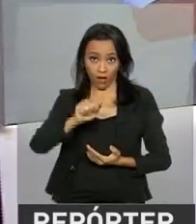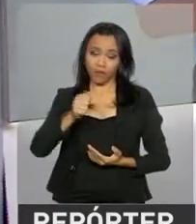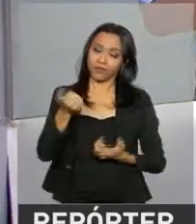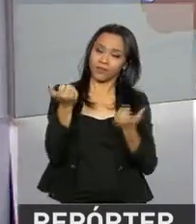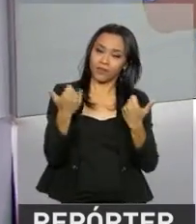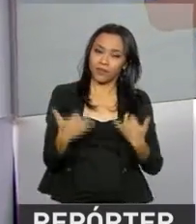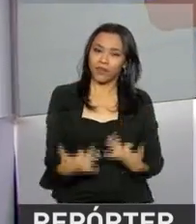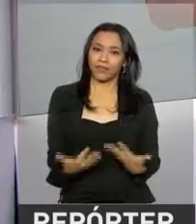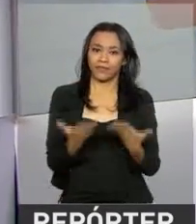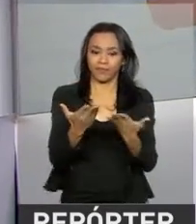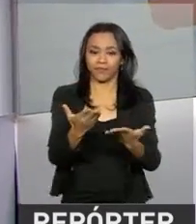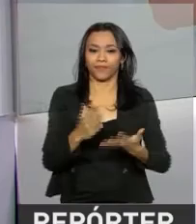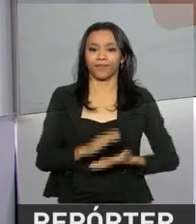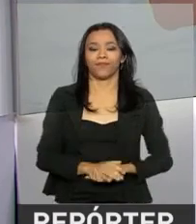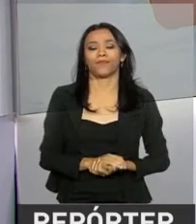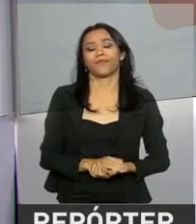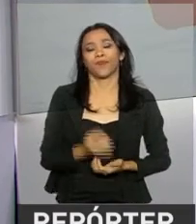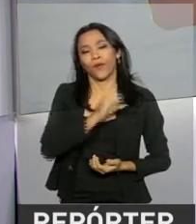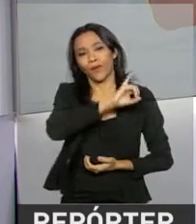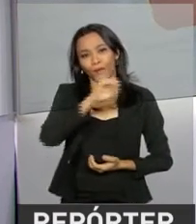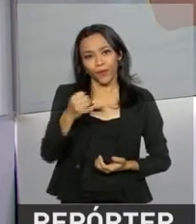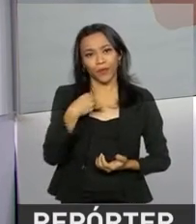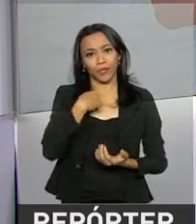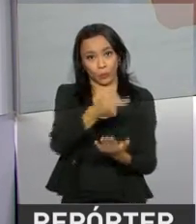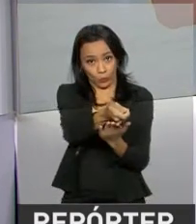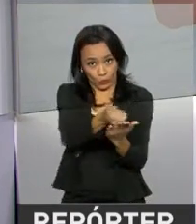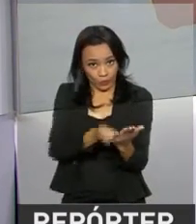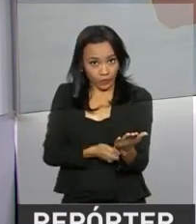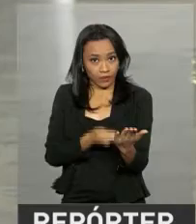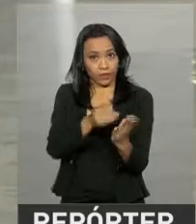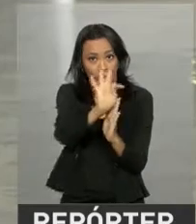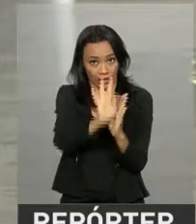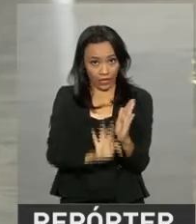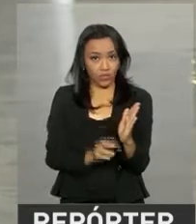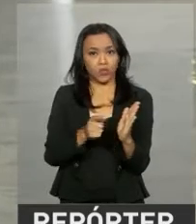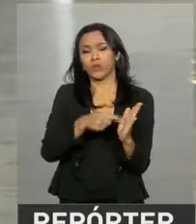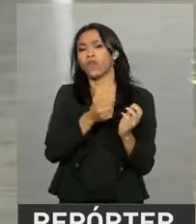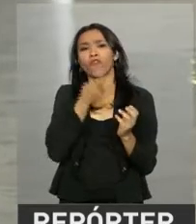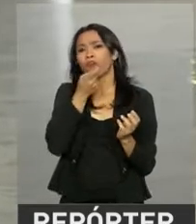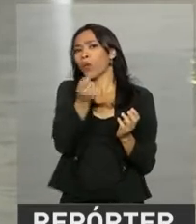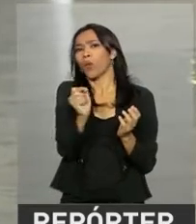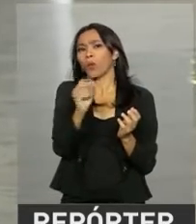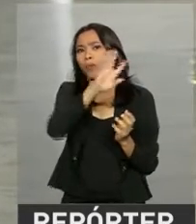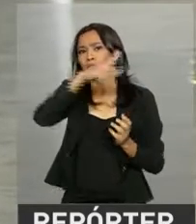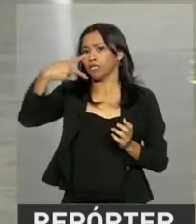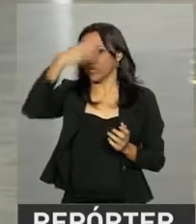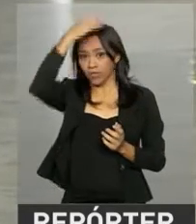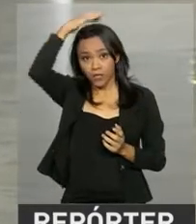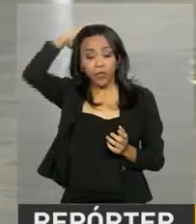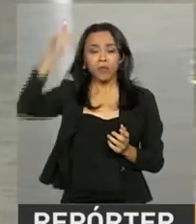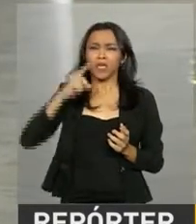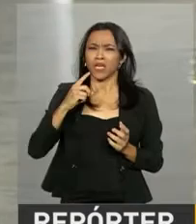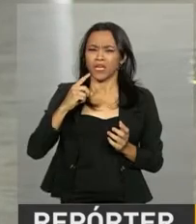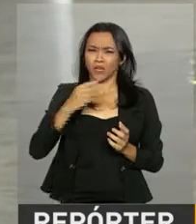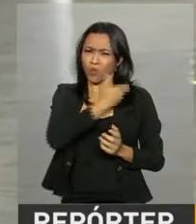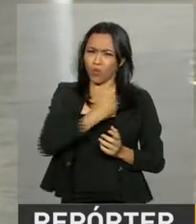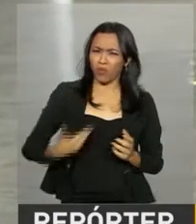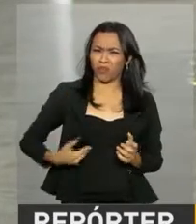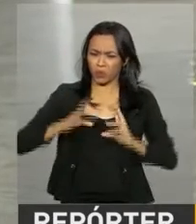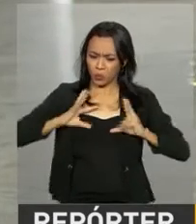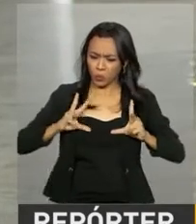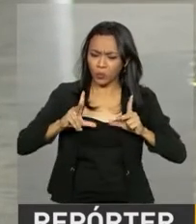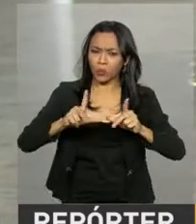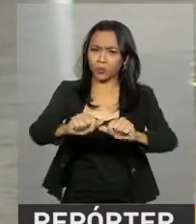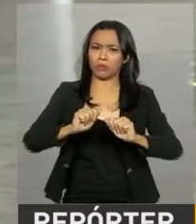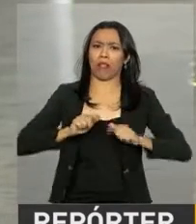gente uma lona olá josé luís no texto o presidente michel temer afirmou que o poder público não pode fazer tudo e que é preciso